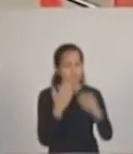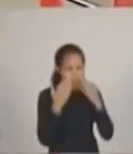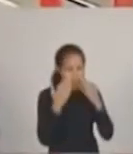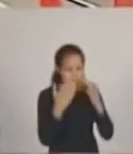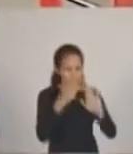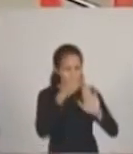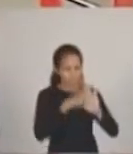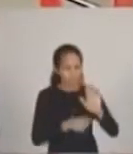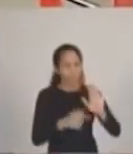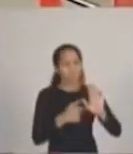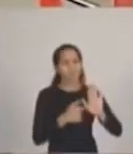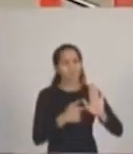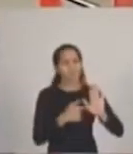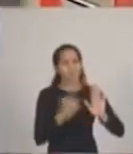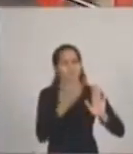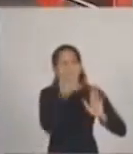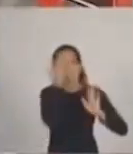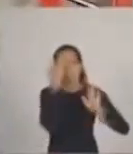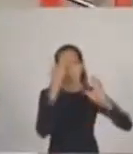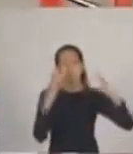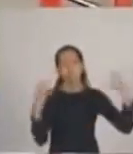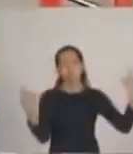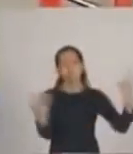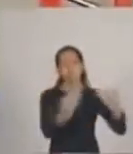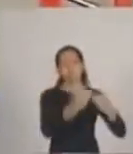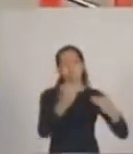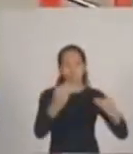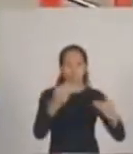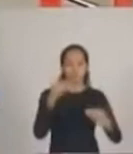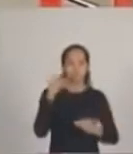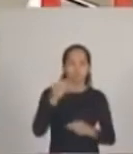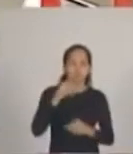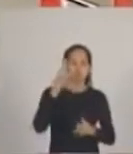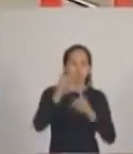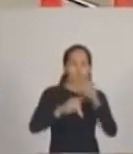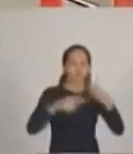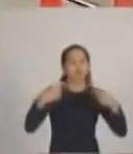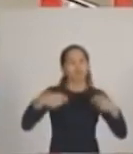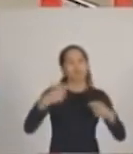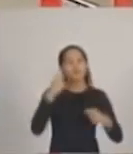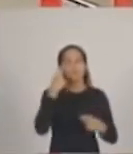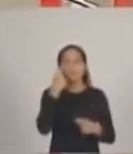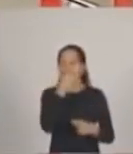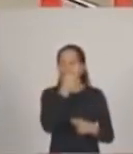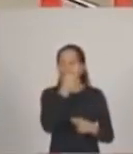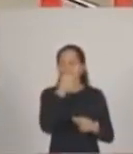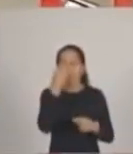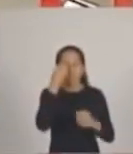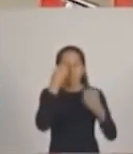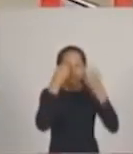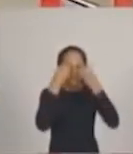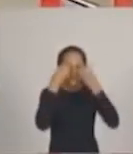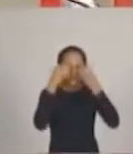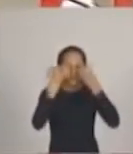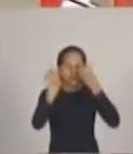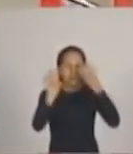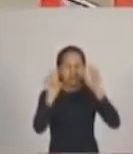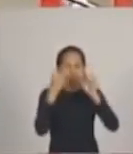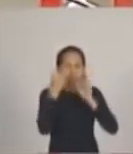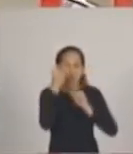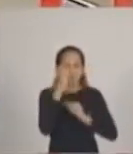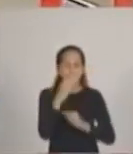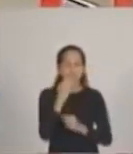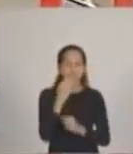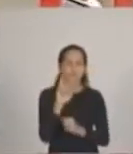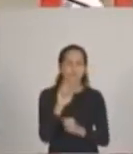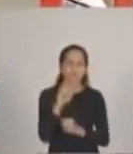em vista que o volume de pessoas do Estado do Espírito Santo que precisam de transplante de córneas é imenso. De